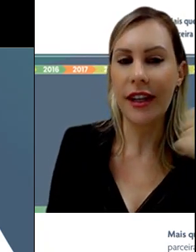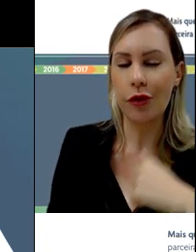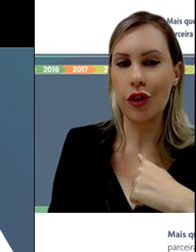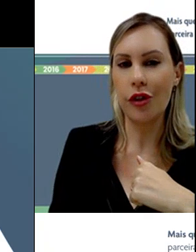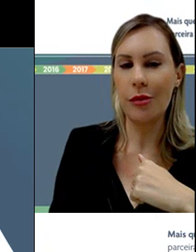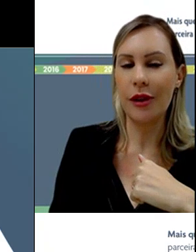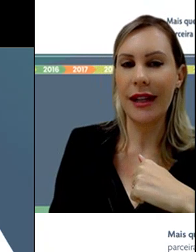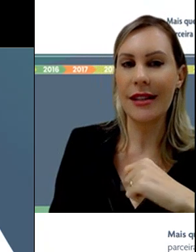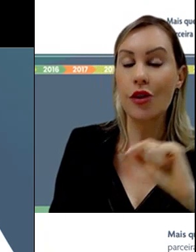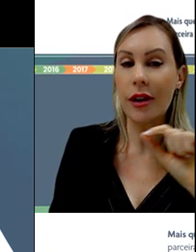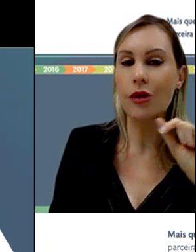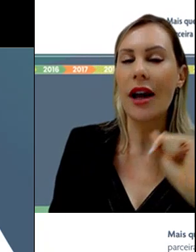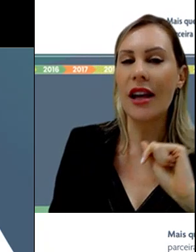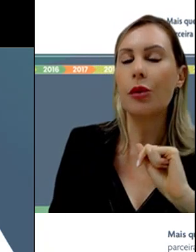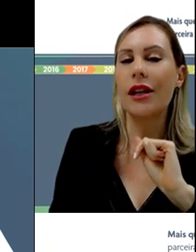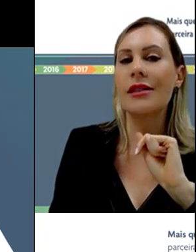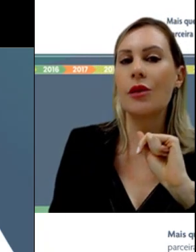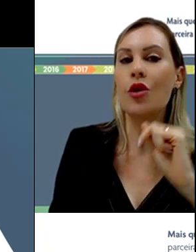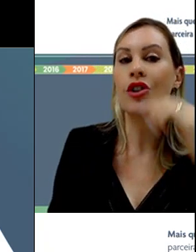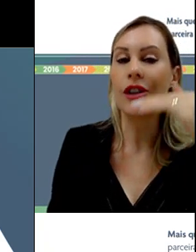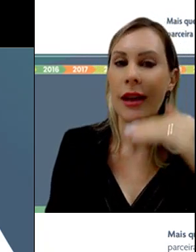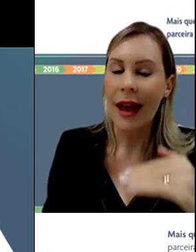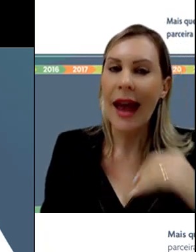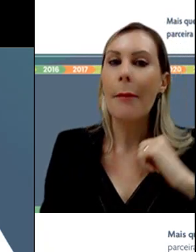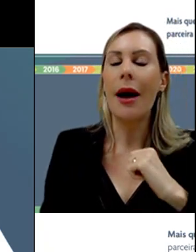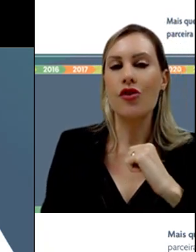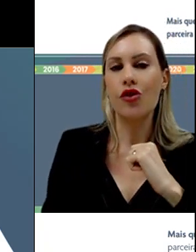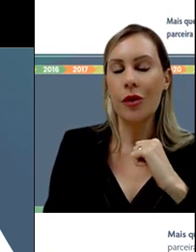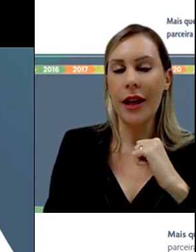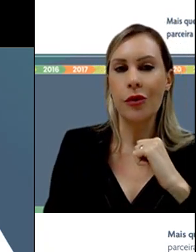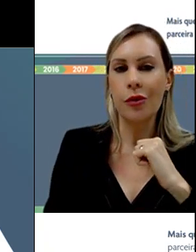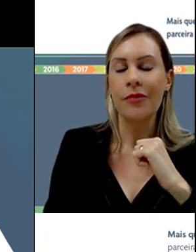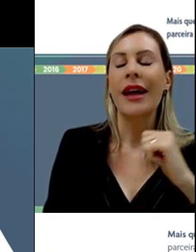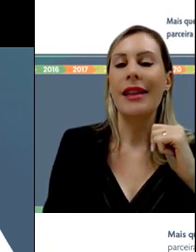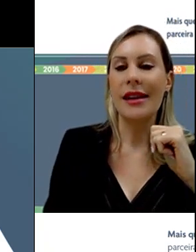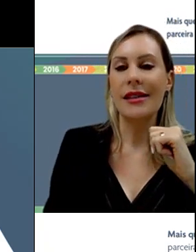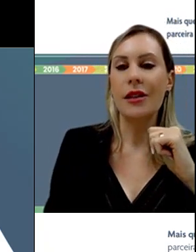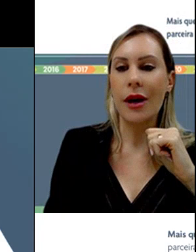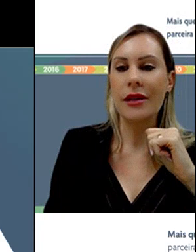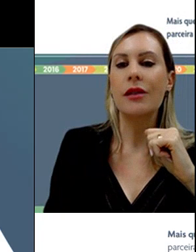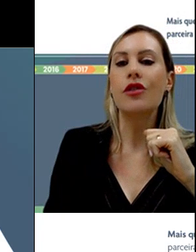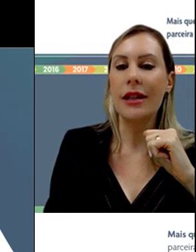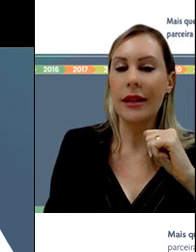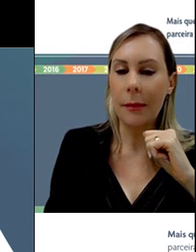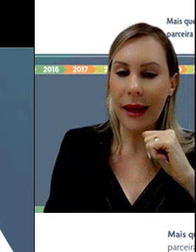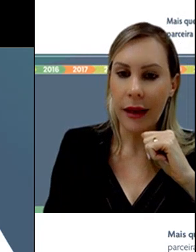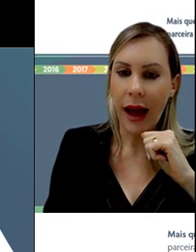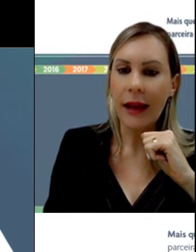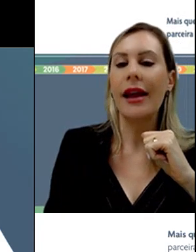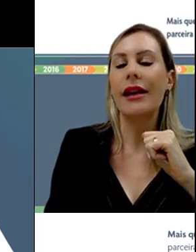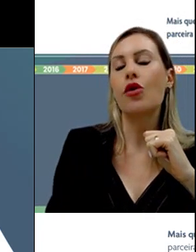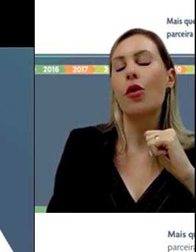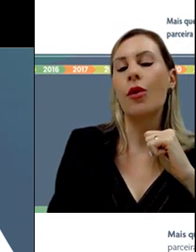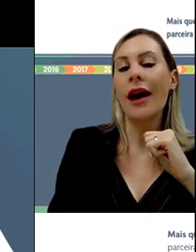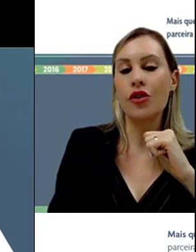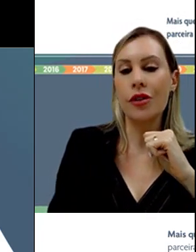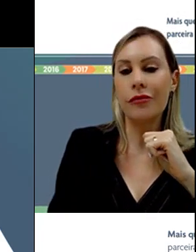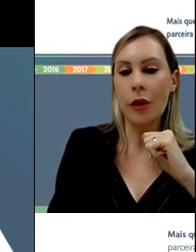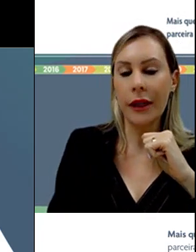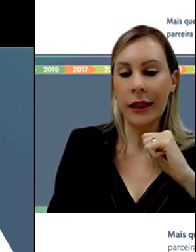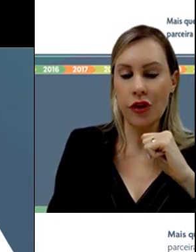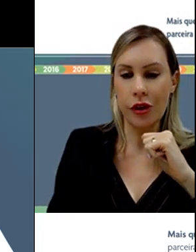de fevereiro de 2013, só que sua remuneração hoje é abaixo do teto. Nessa situação, você também adere